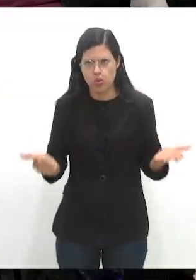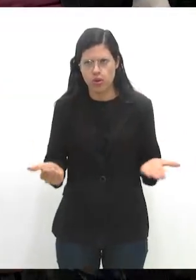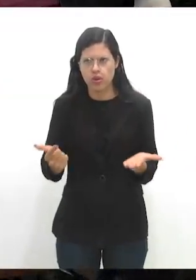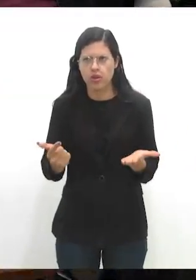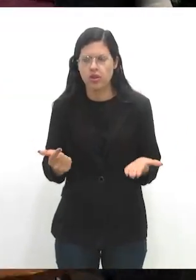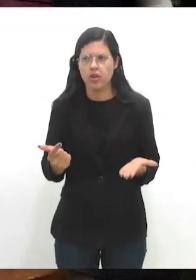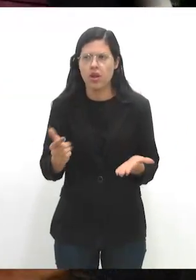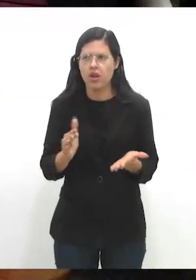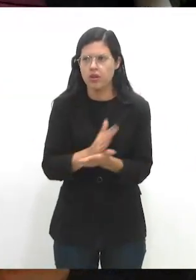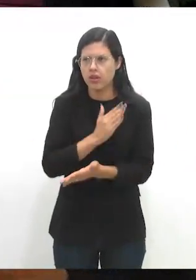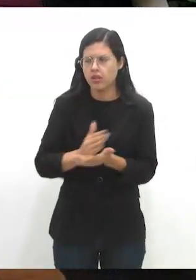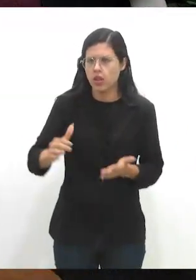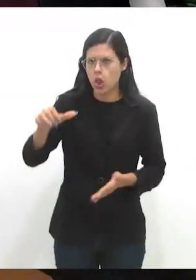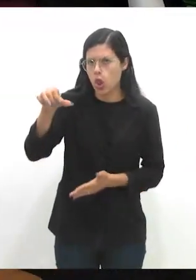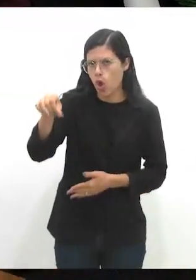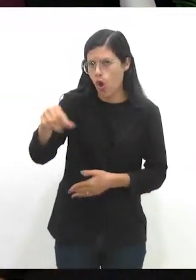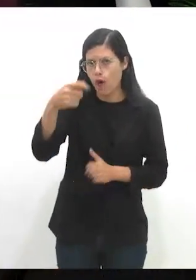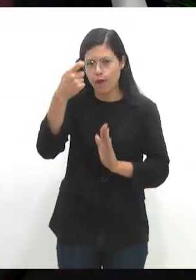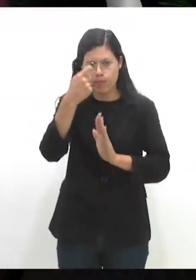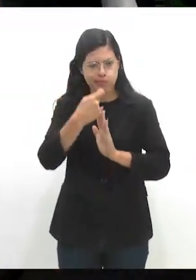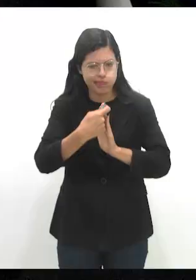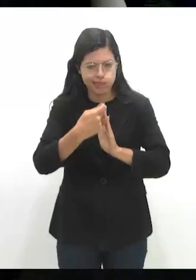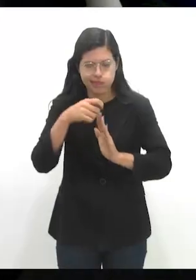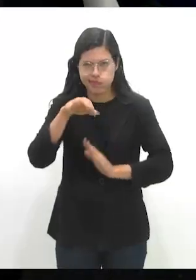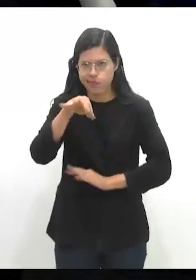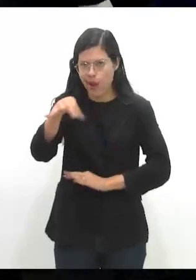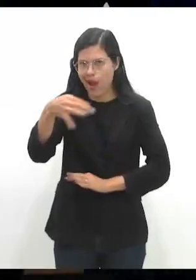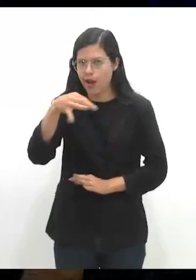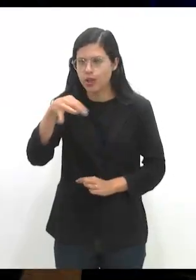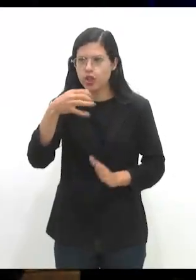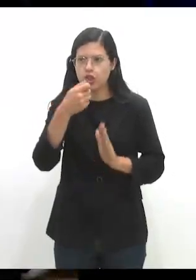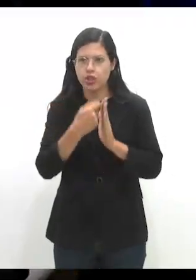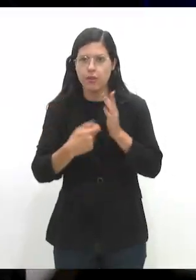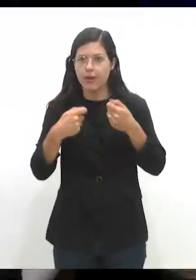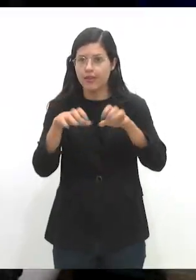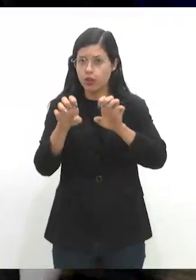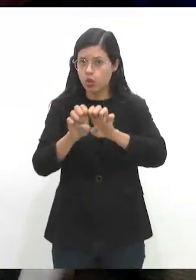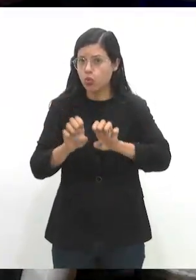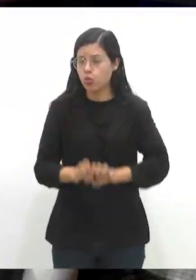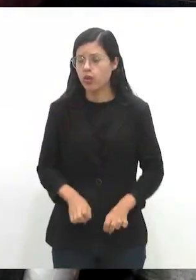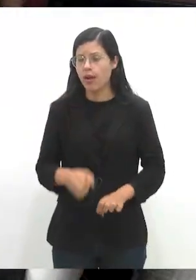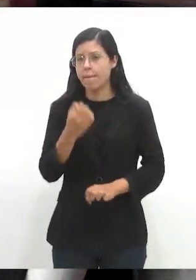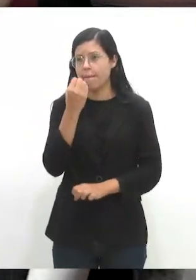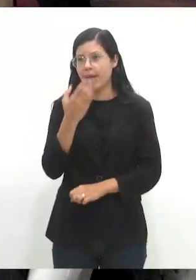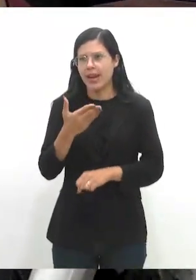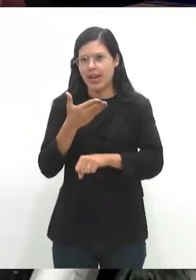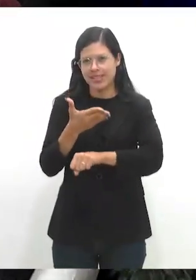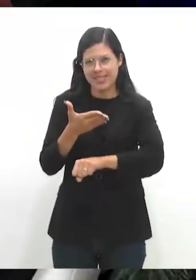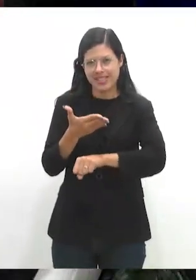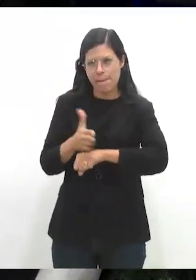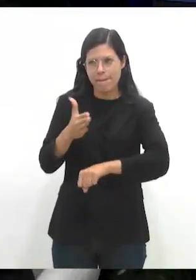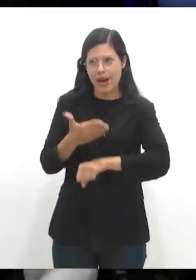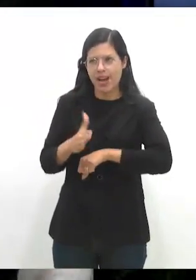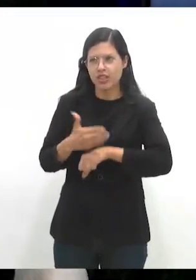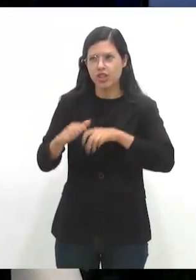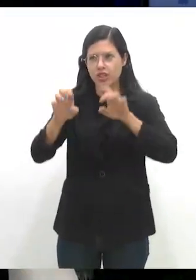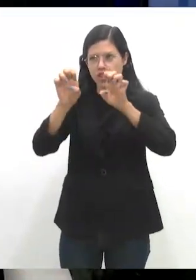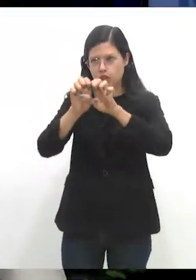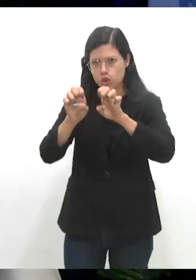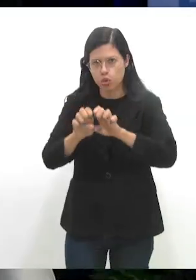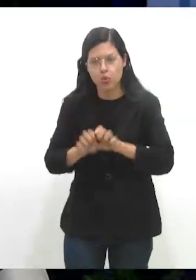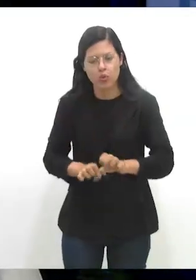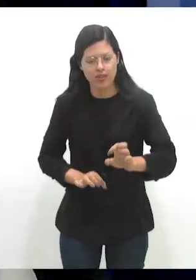de 9 laudas, e que eu tinha que estruturar aquilo muito bem. Então, esse hábito da estruturação,